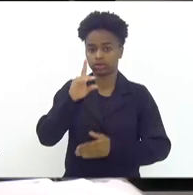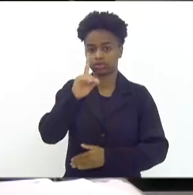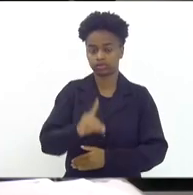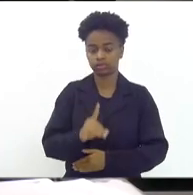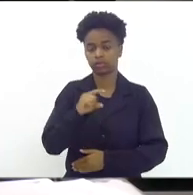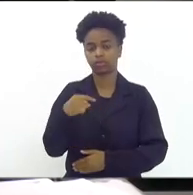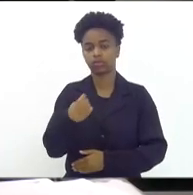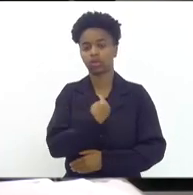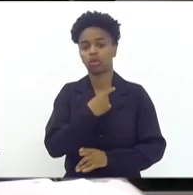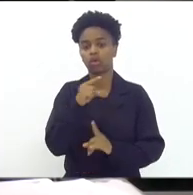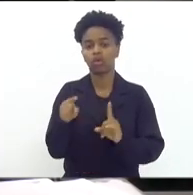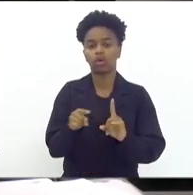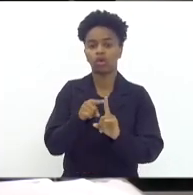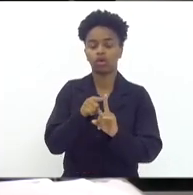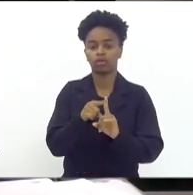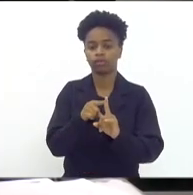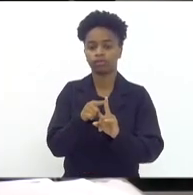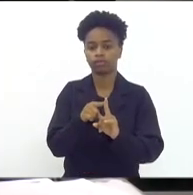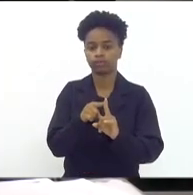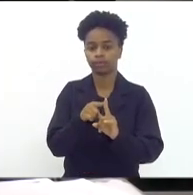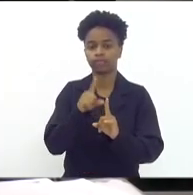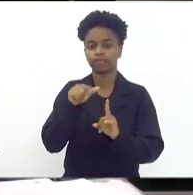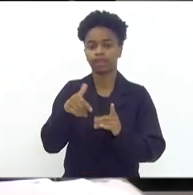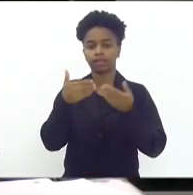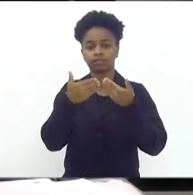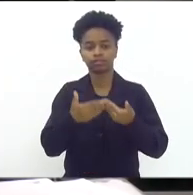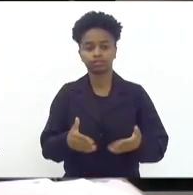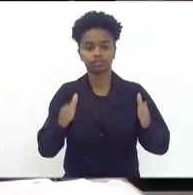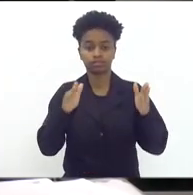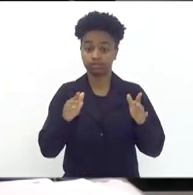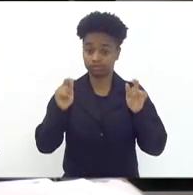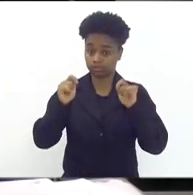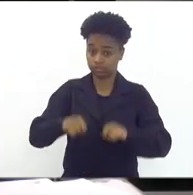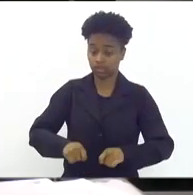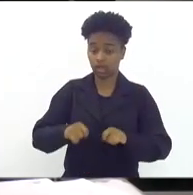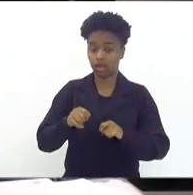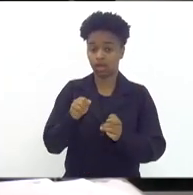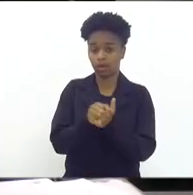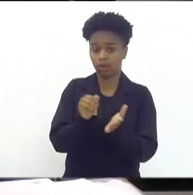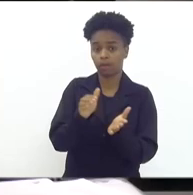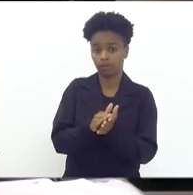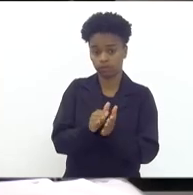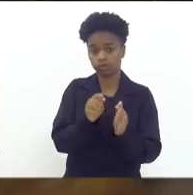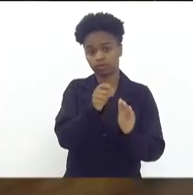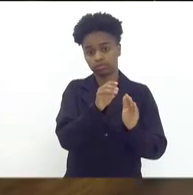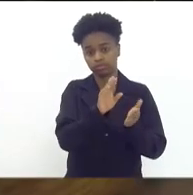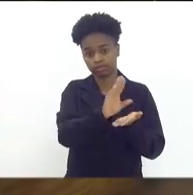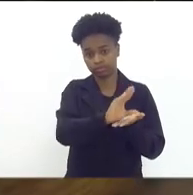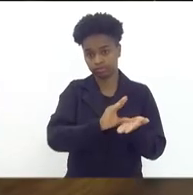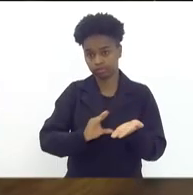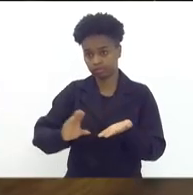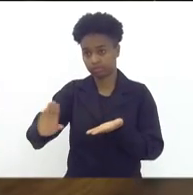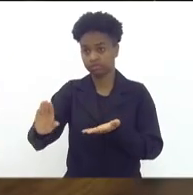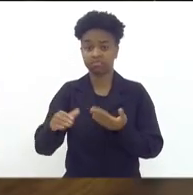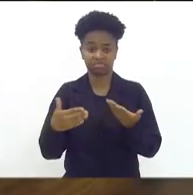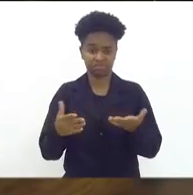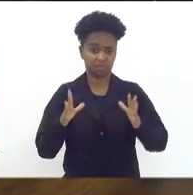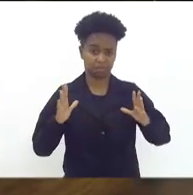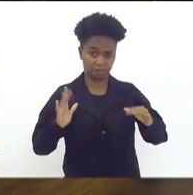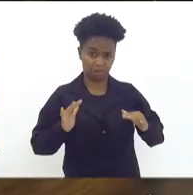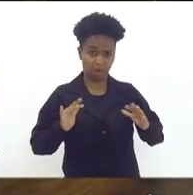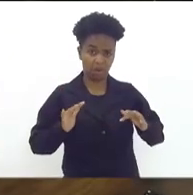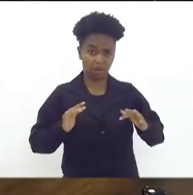a gente pretende fazer a conversa abrir a possibilidade de conversão das multas em investimento ou seja quer dar mais moleza para as